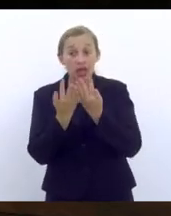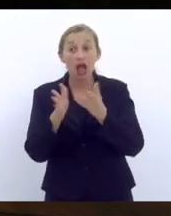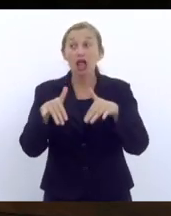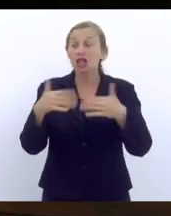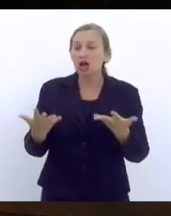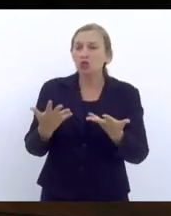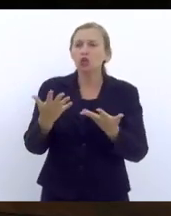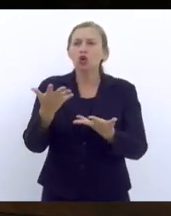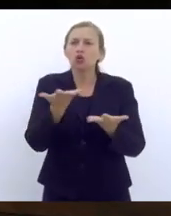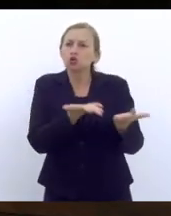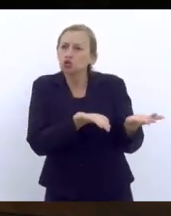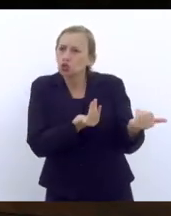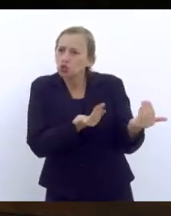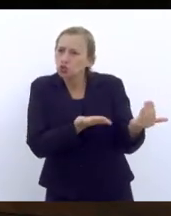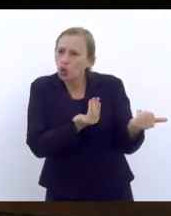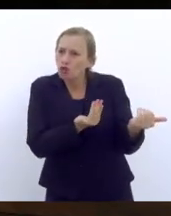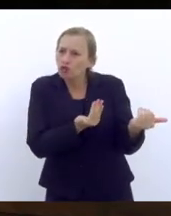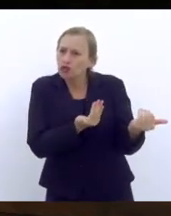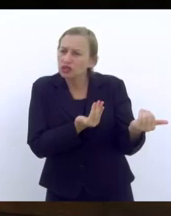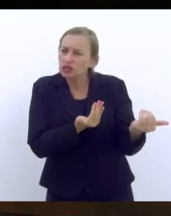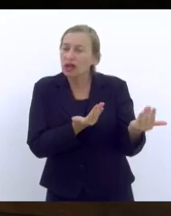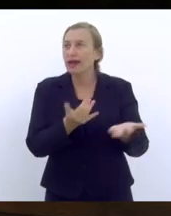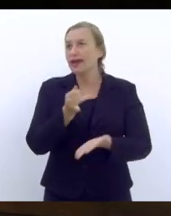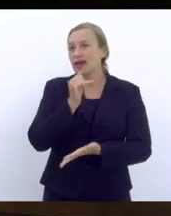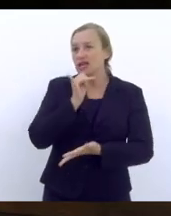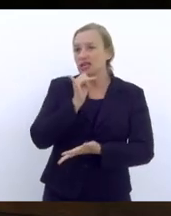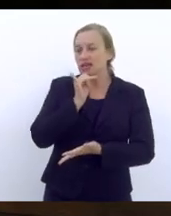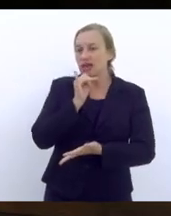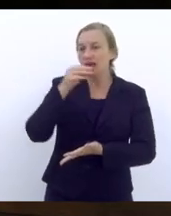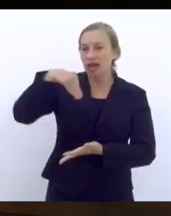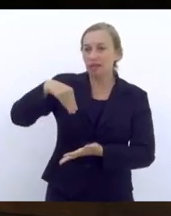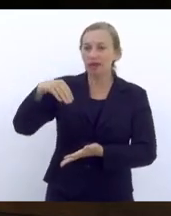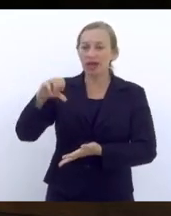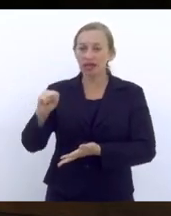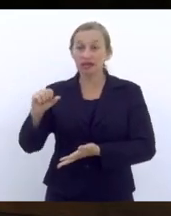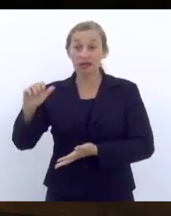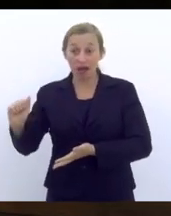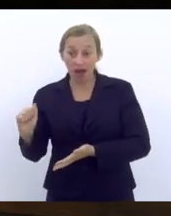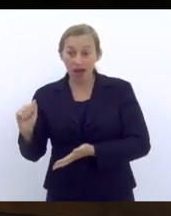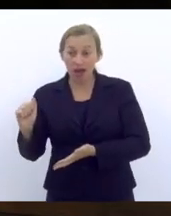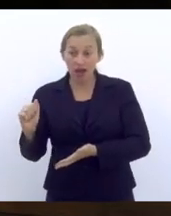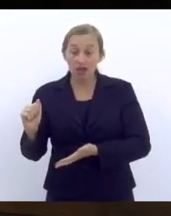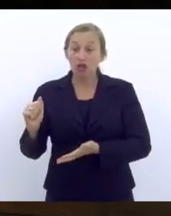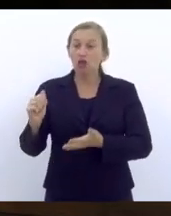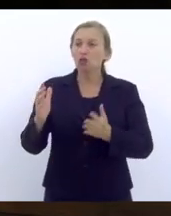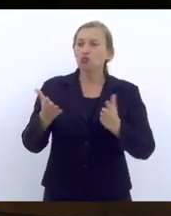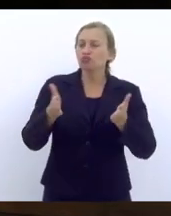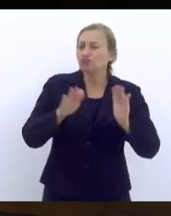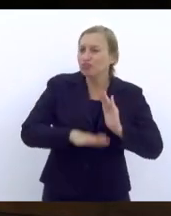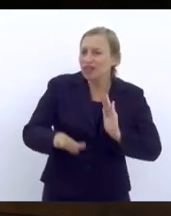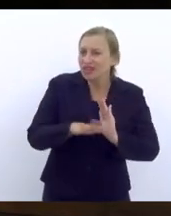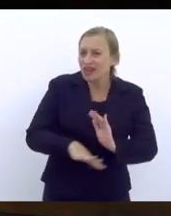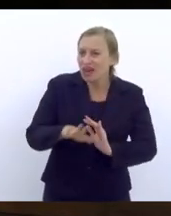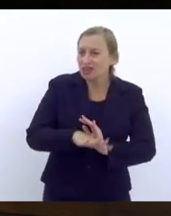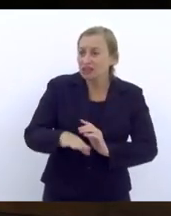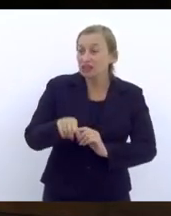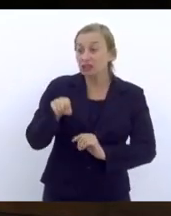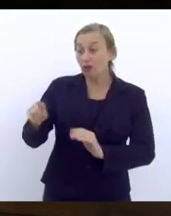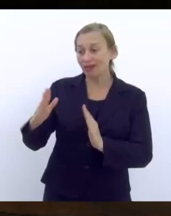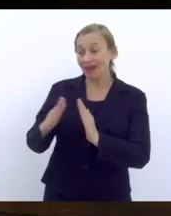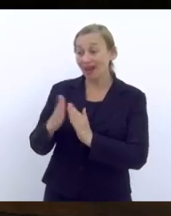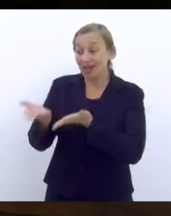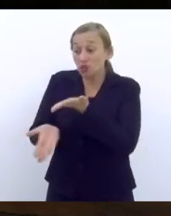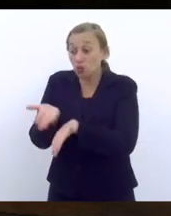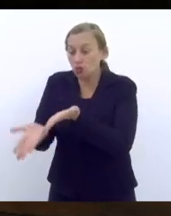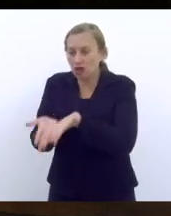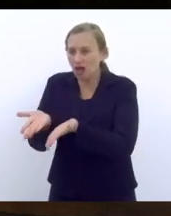são jovens que, exemplo, o MSA, Movimento Sócio Abrigo, são crianças que muitas vezes estão lá no abrigo, no